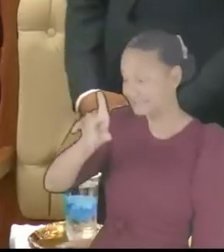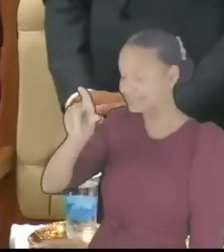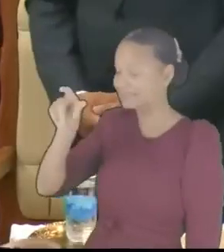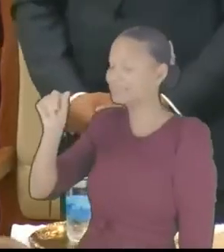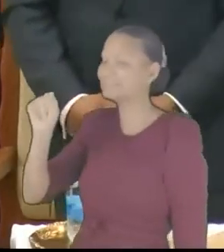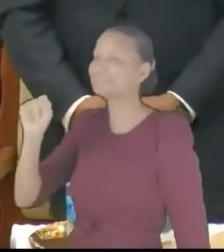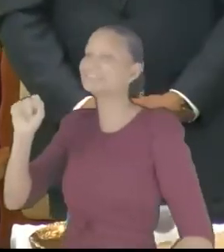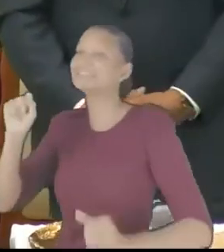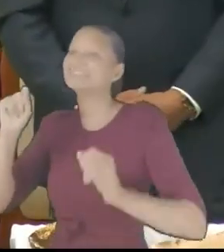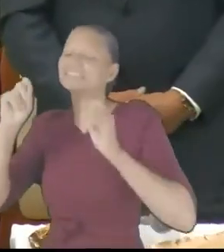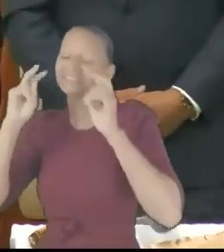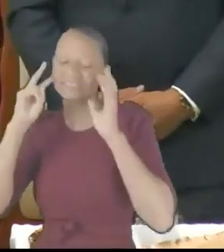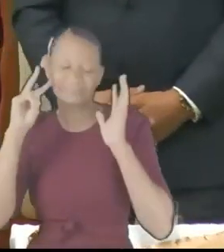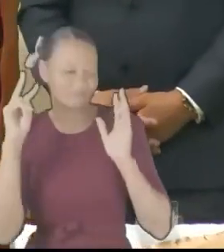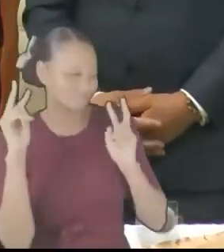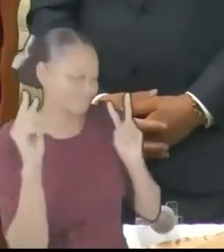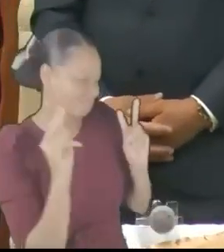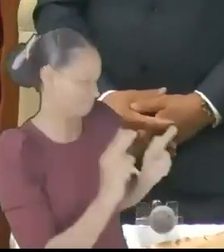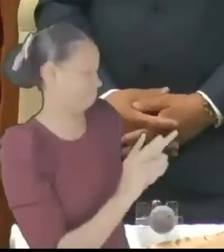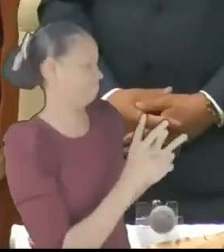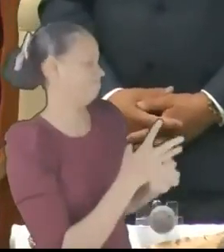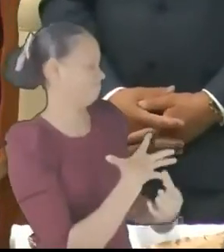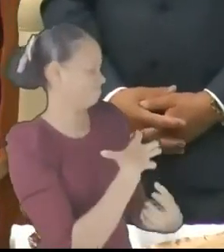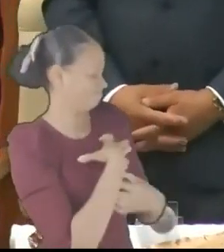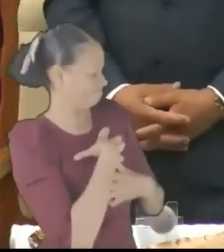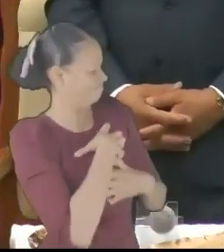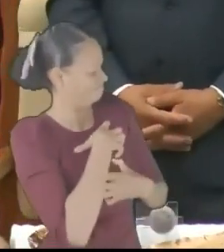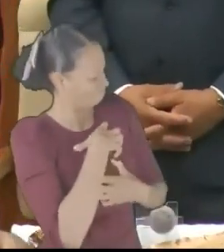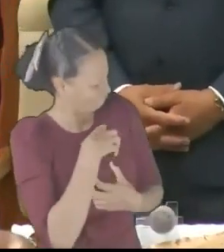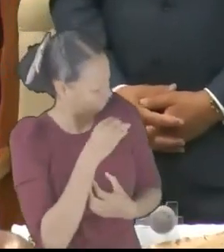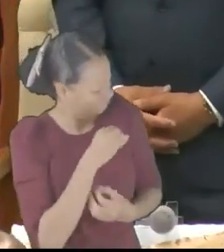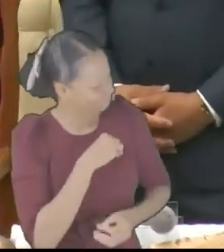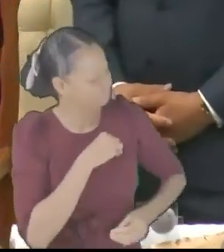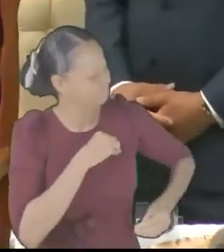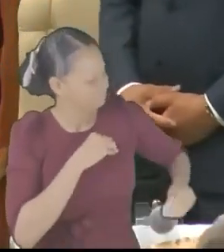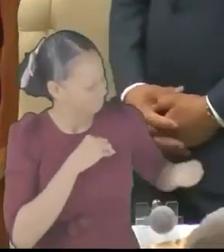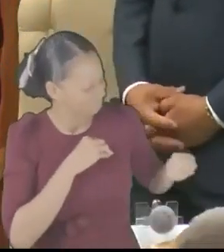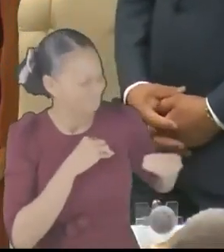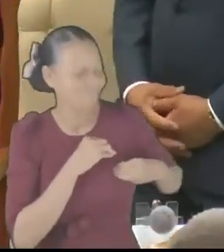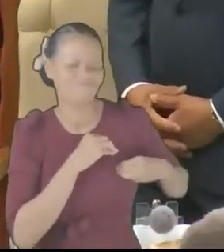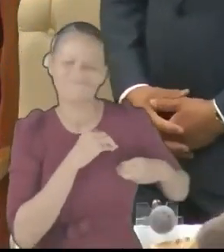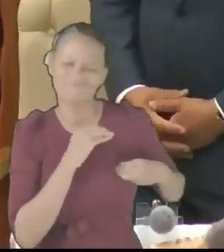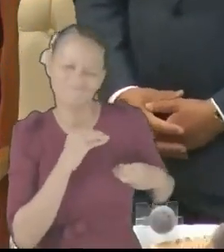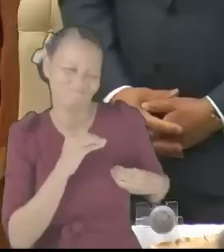onde um dia eu vi meu pecado